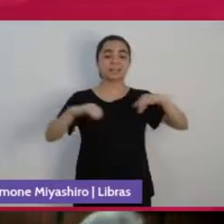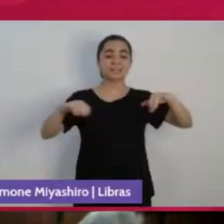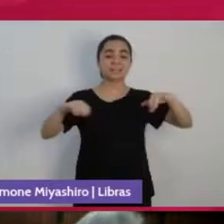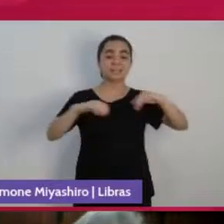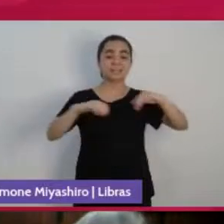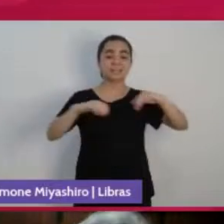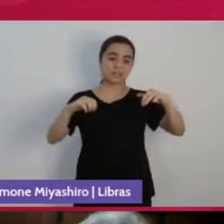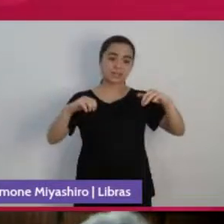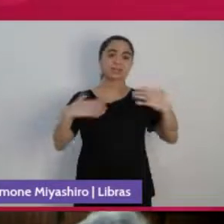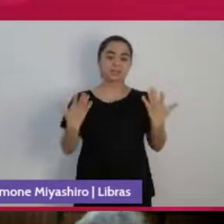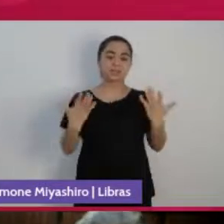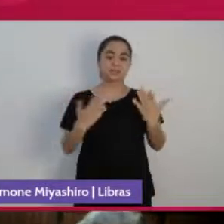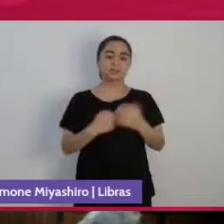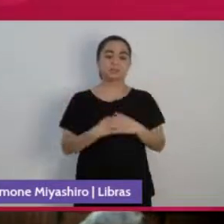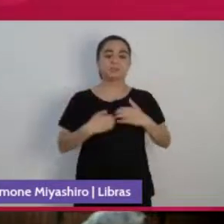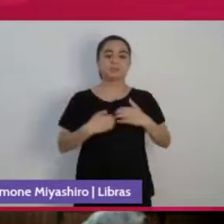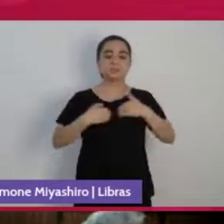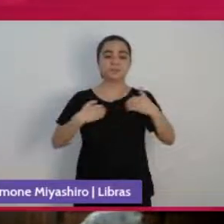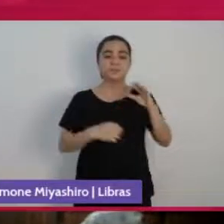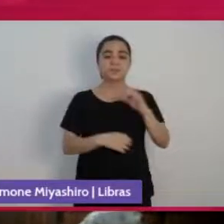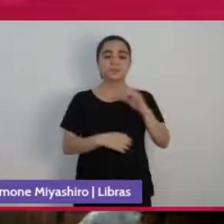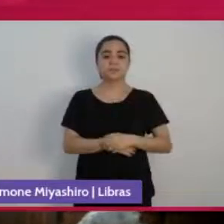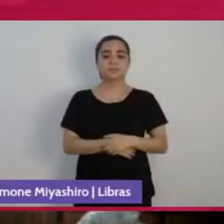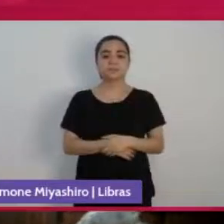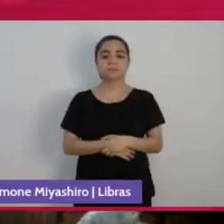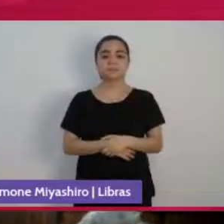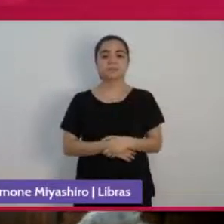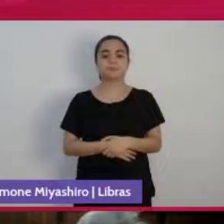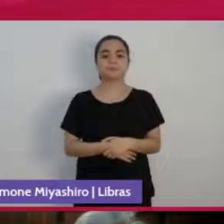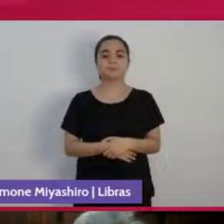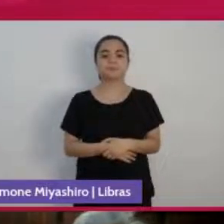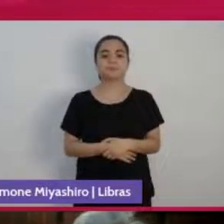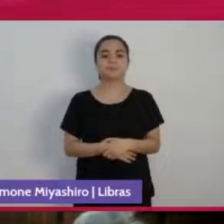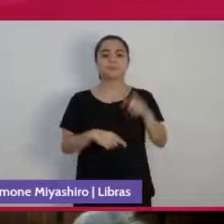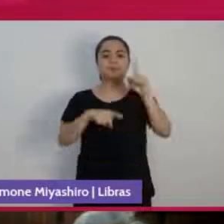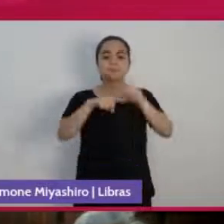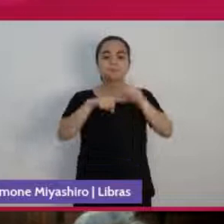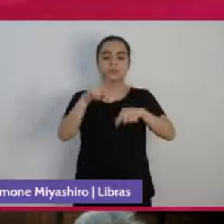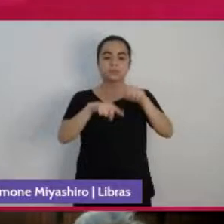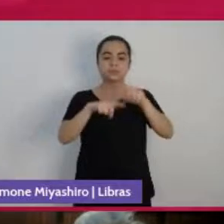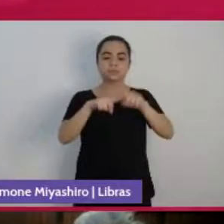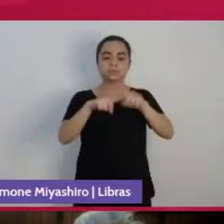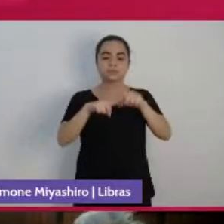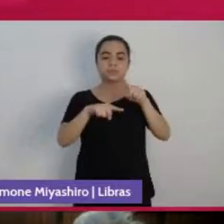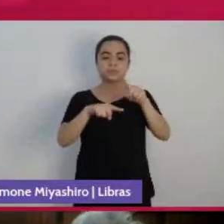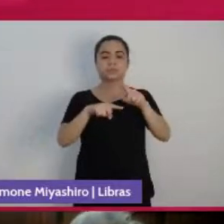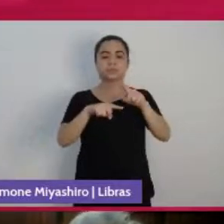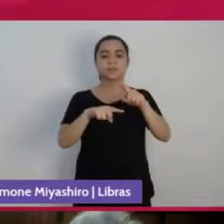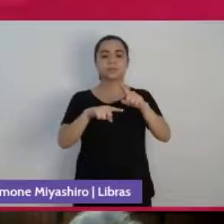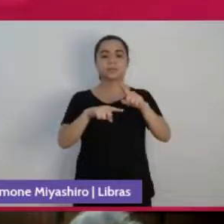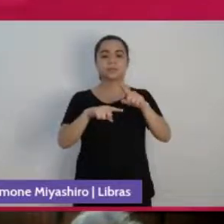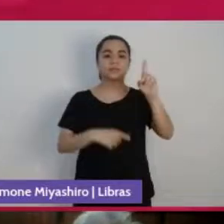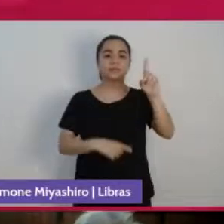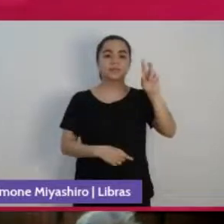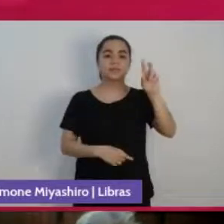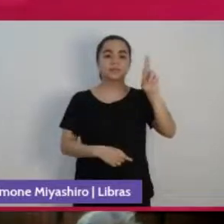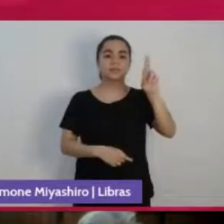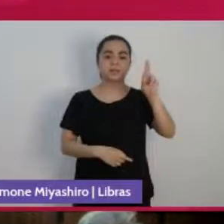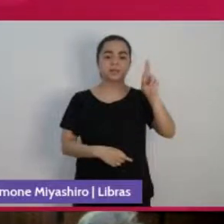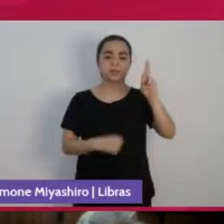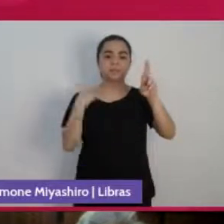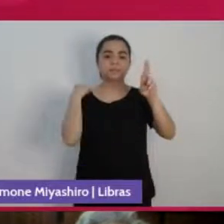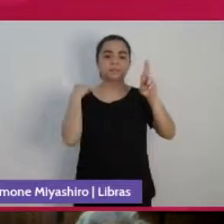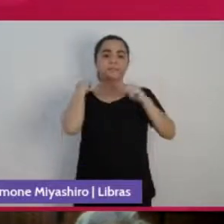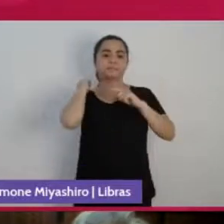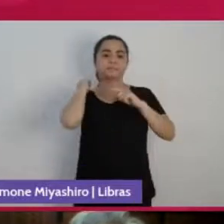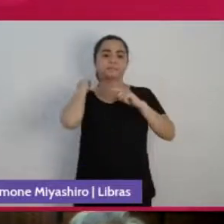o tecido glandular. E os equipamentos DR, eles têm